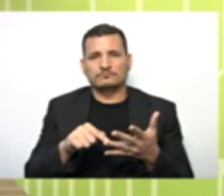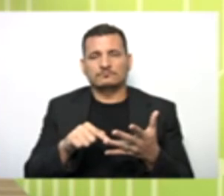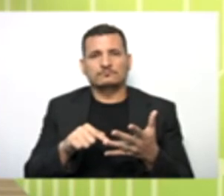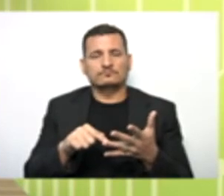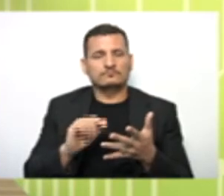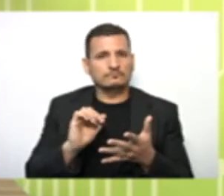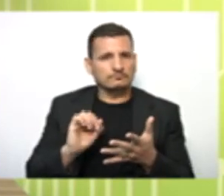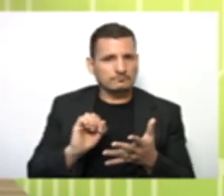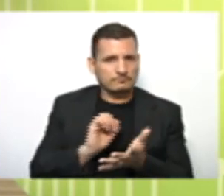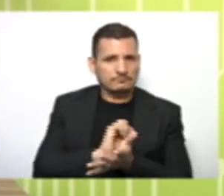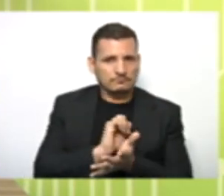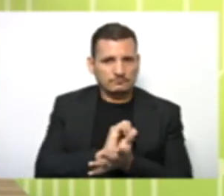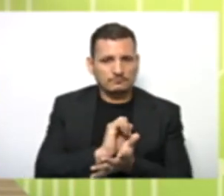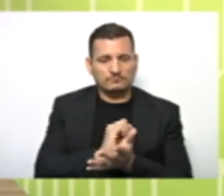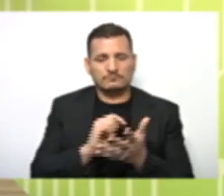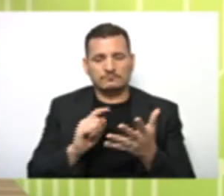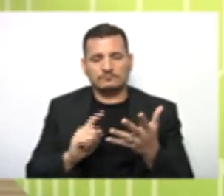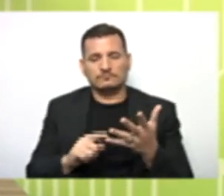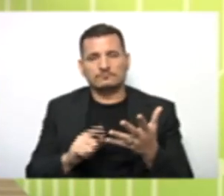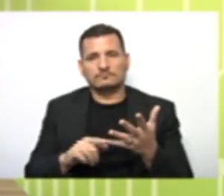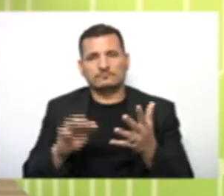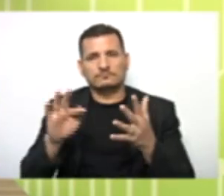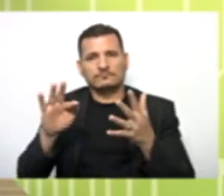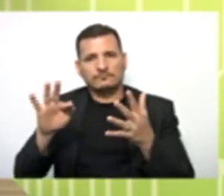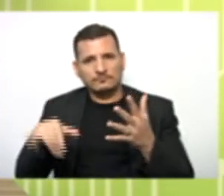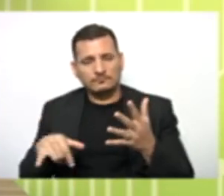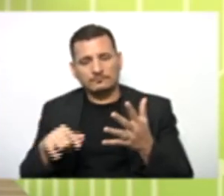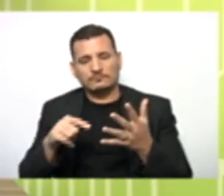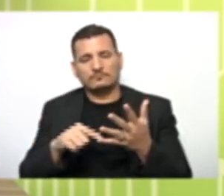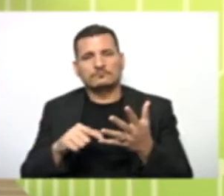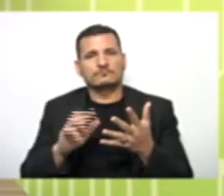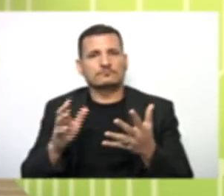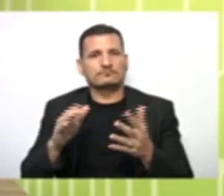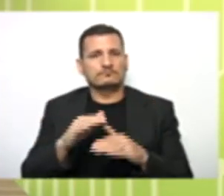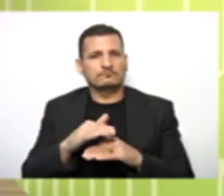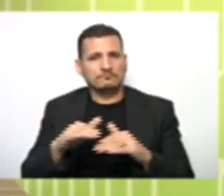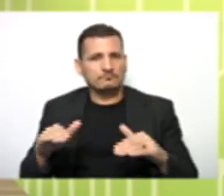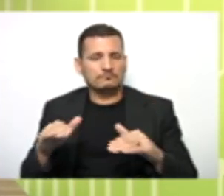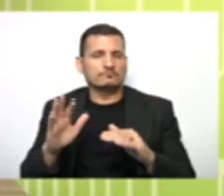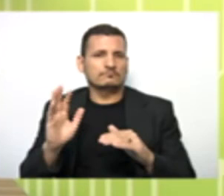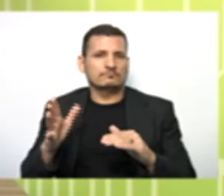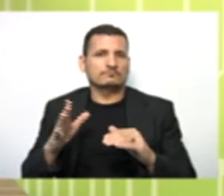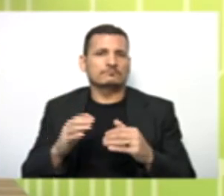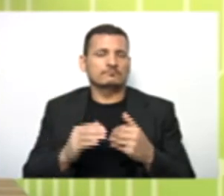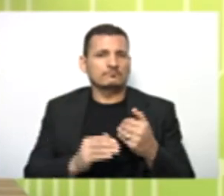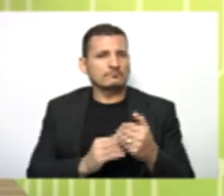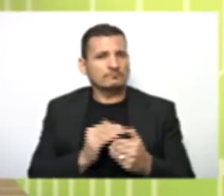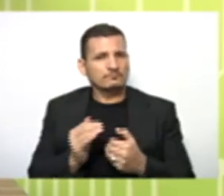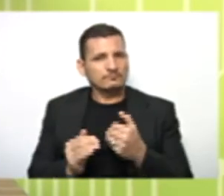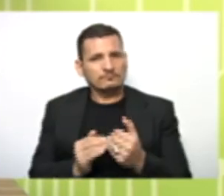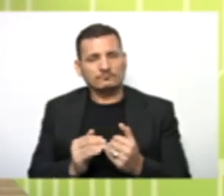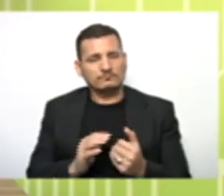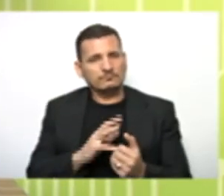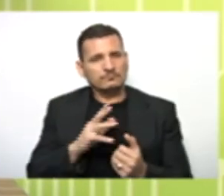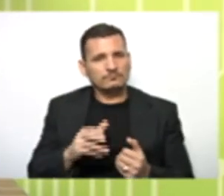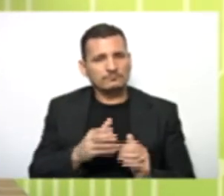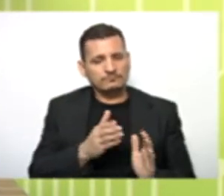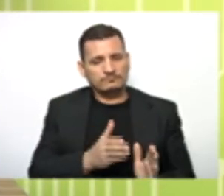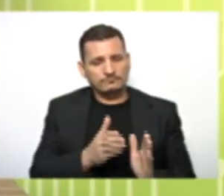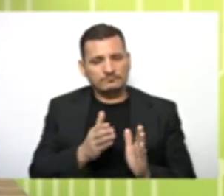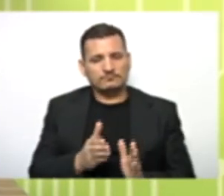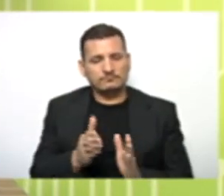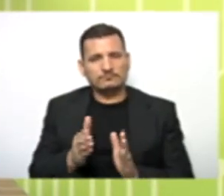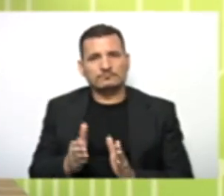de aguardando, e o terminado, ele encerrou o processo seguindo todas as suas instruções